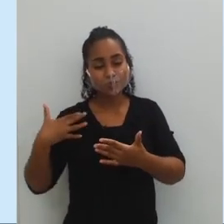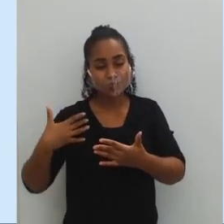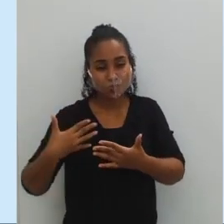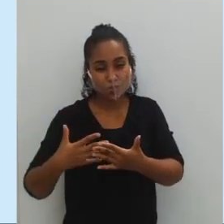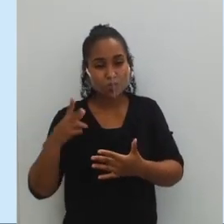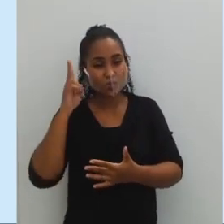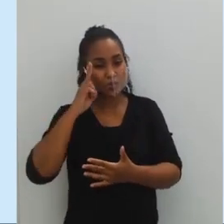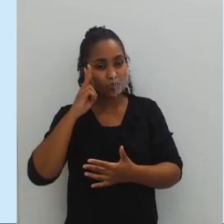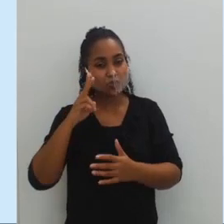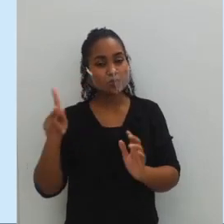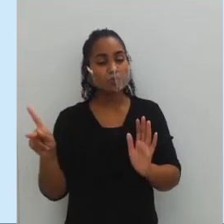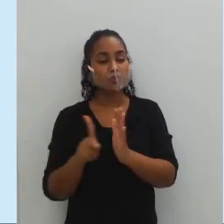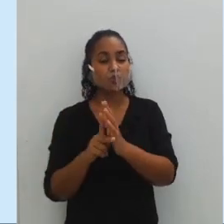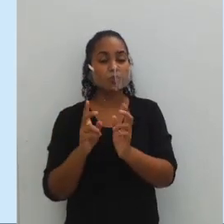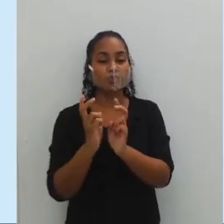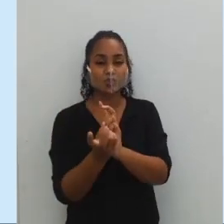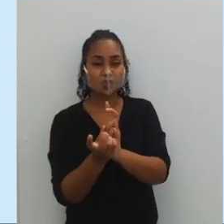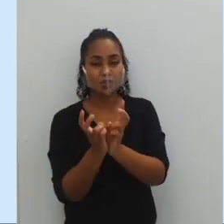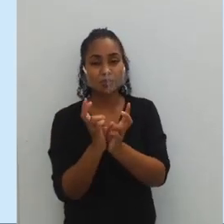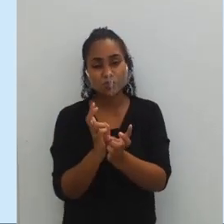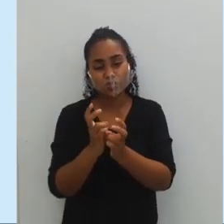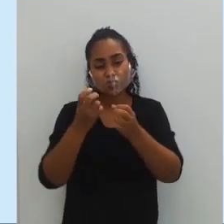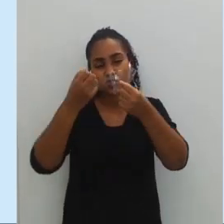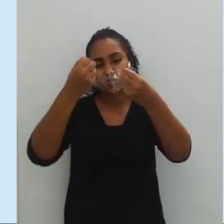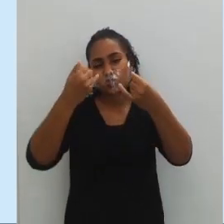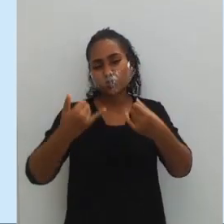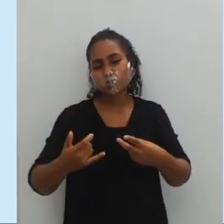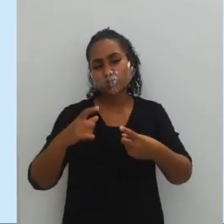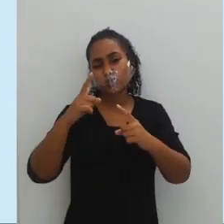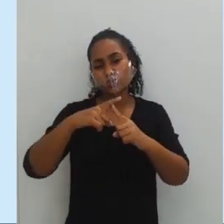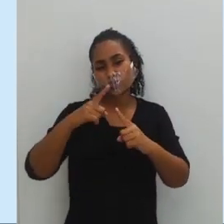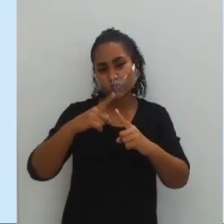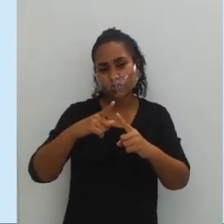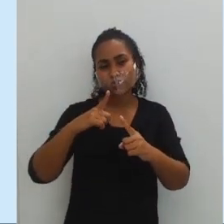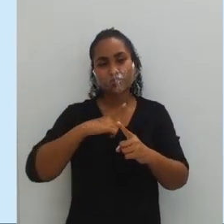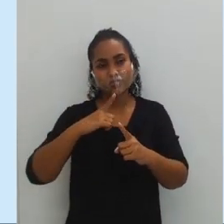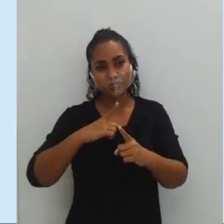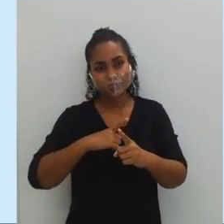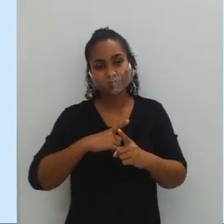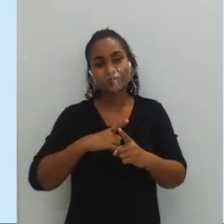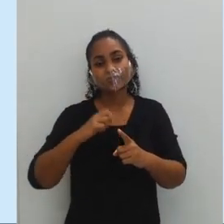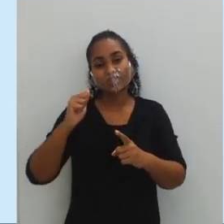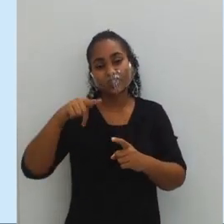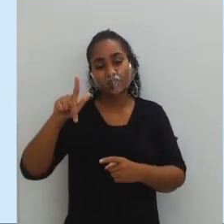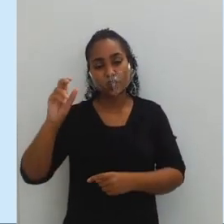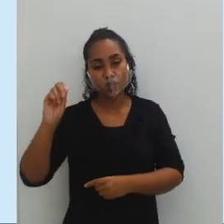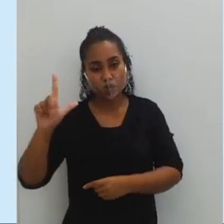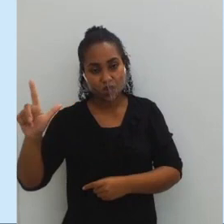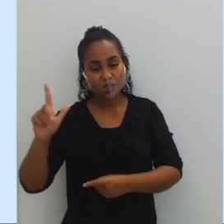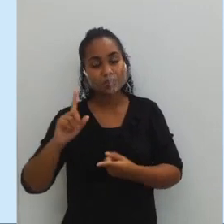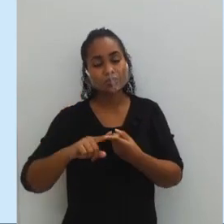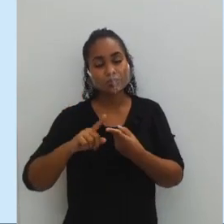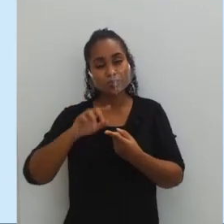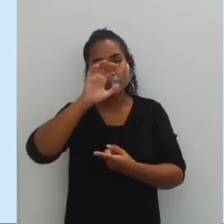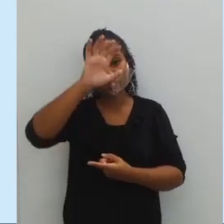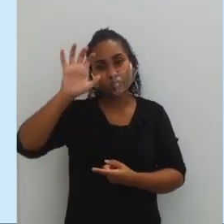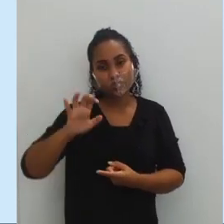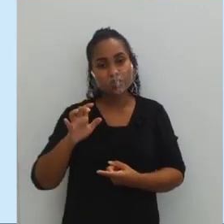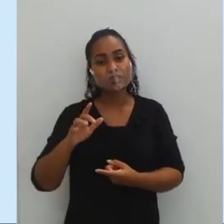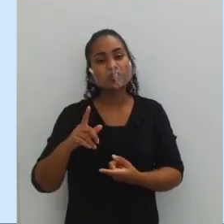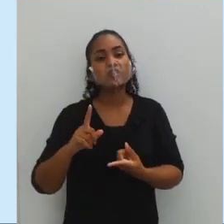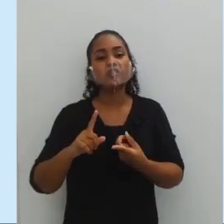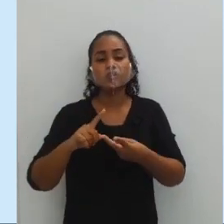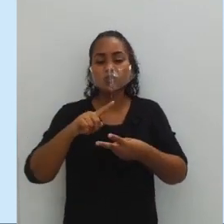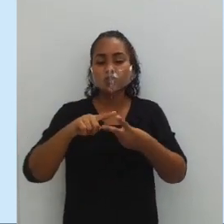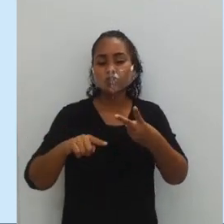resgate histórico da capoeira, né? Falando os tipos da capoeira que existe, que é a Angola e a regional, e com